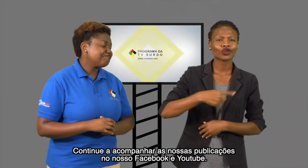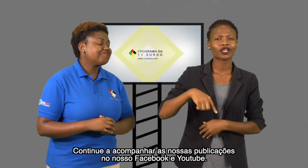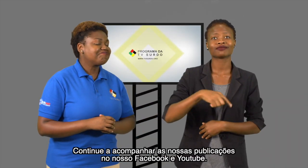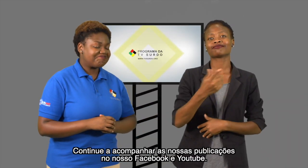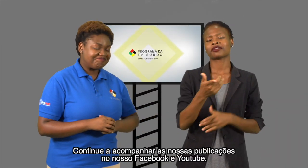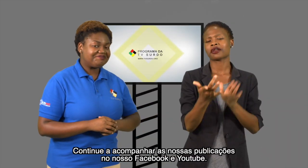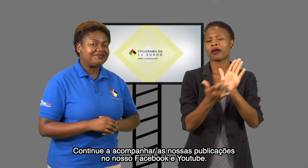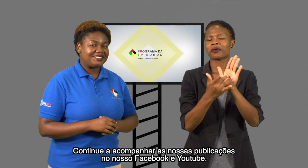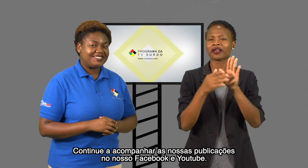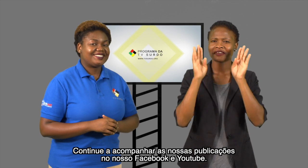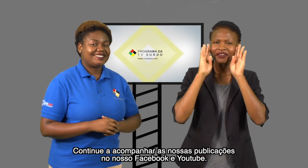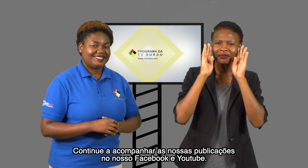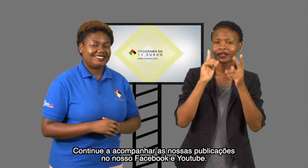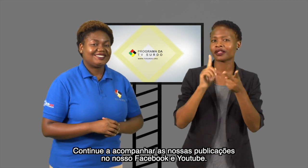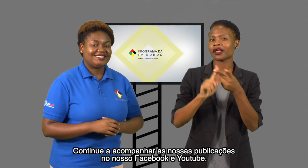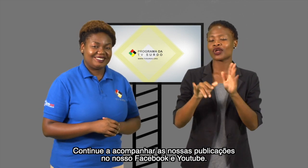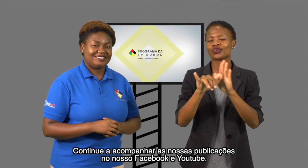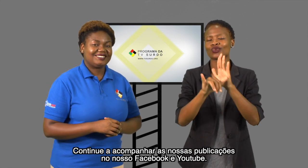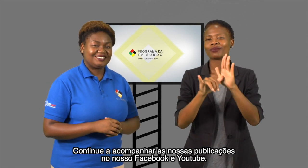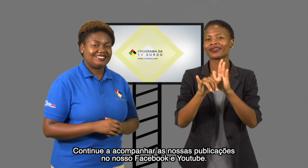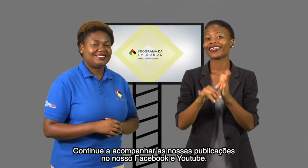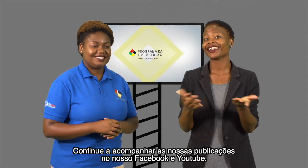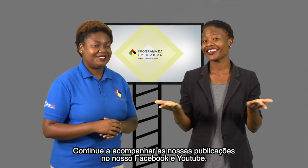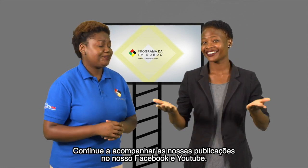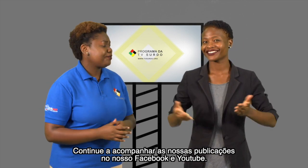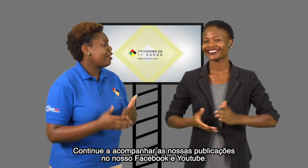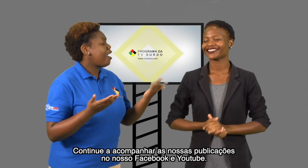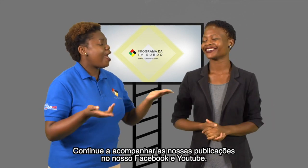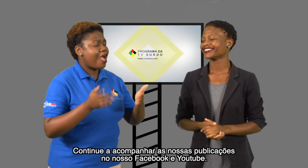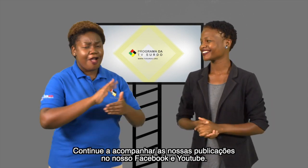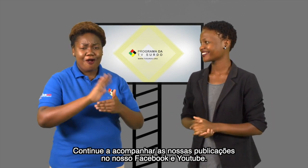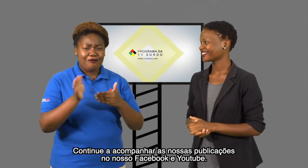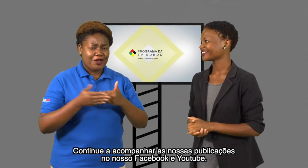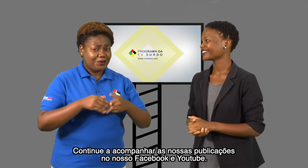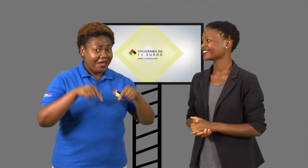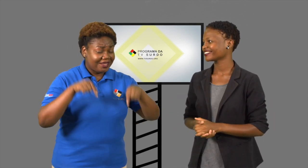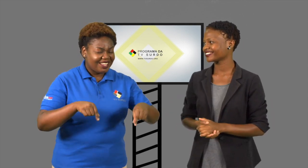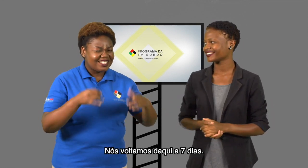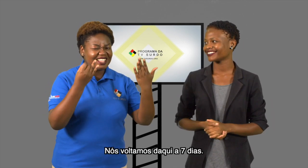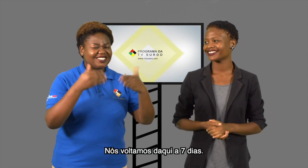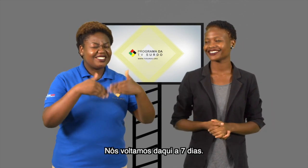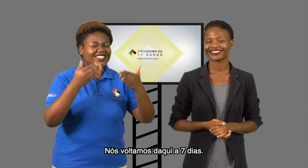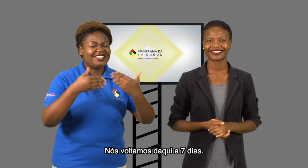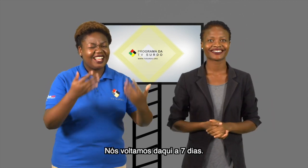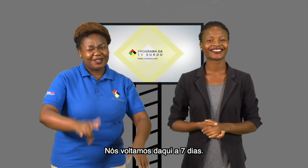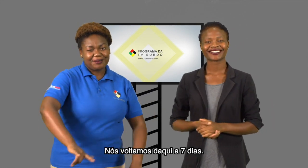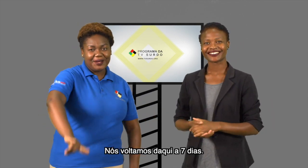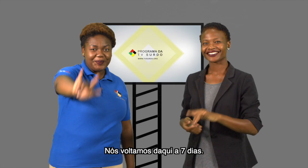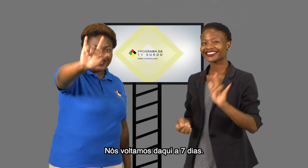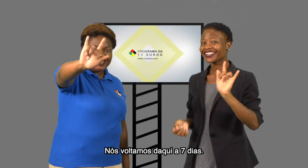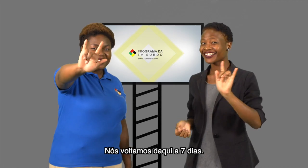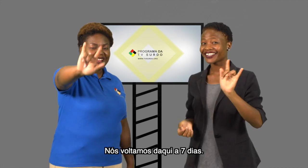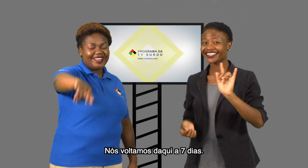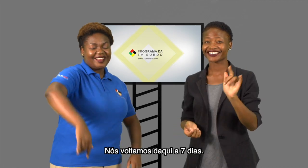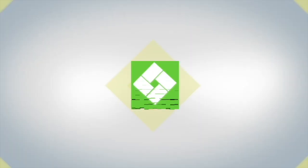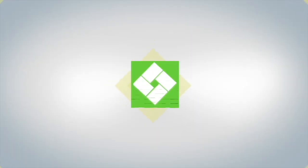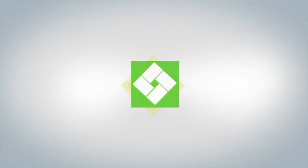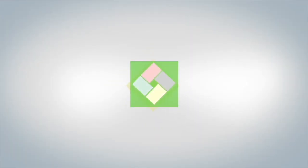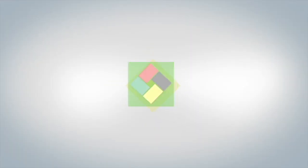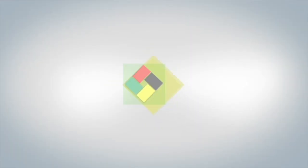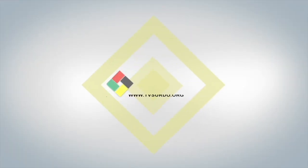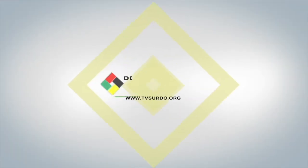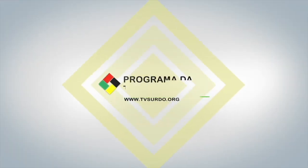Surgo. Continue a acompanhar as nossas publicações no Facebook e Youtube. Nós voltamos daqui a sete dias.